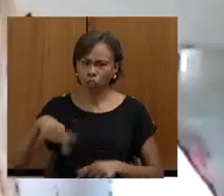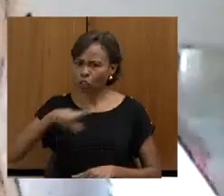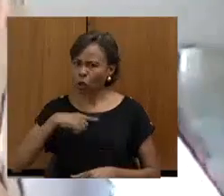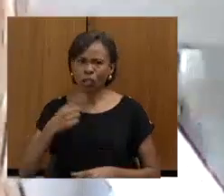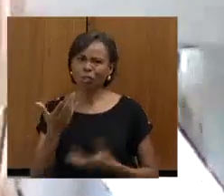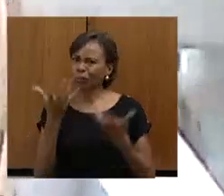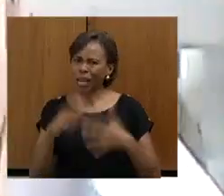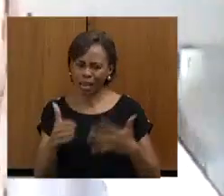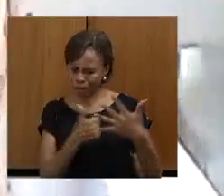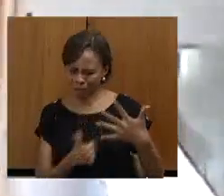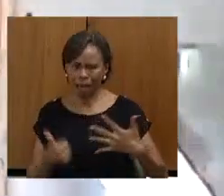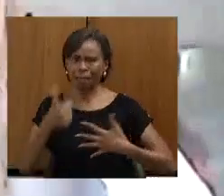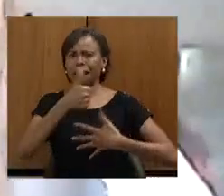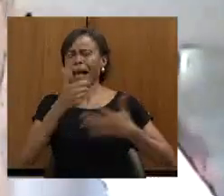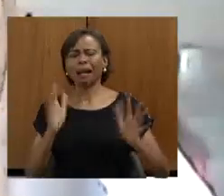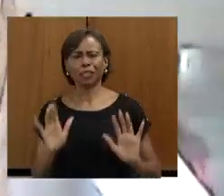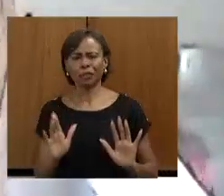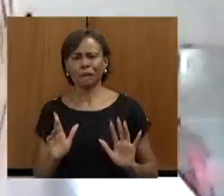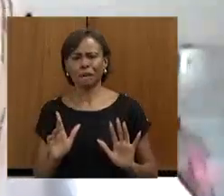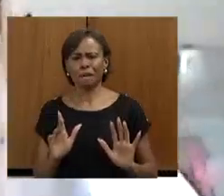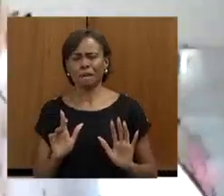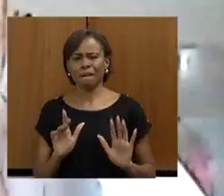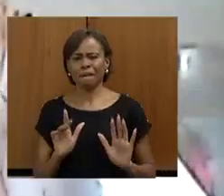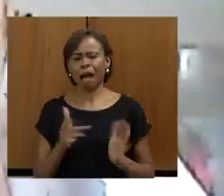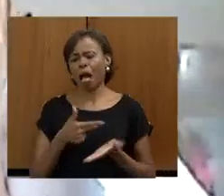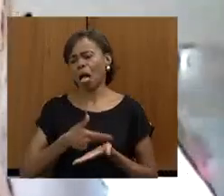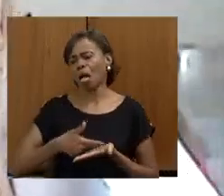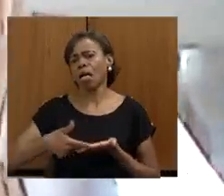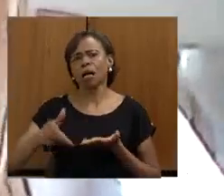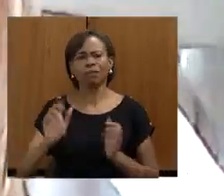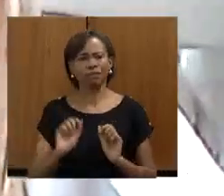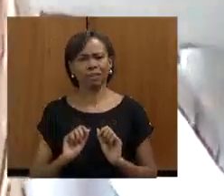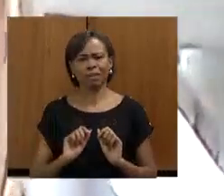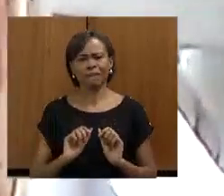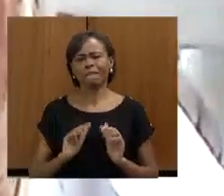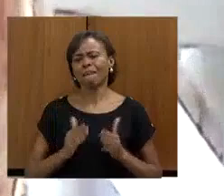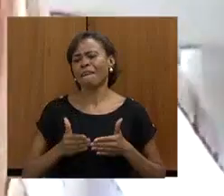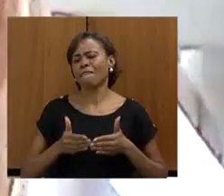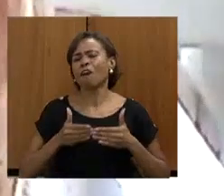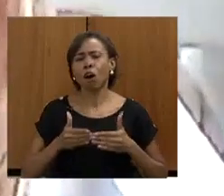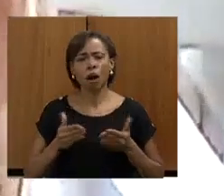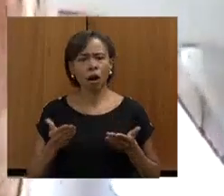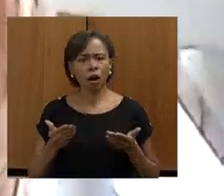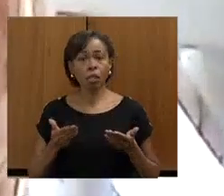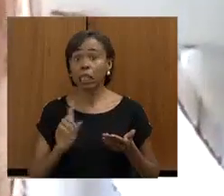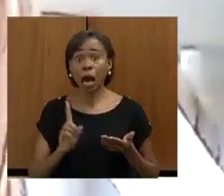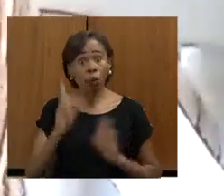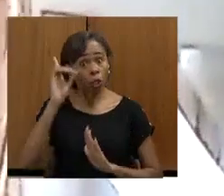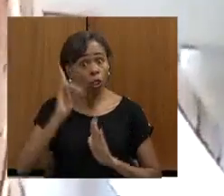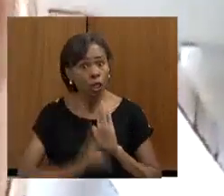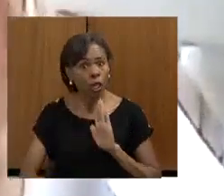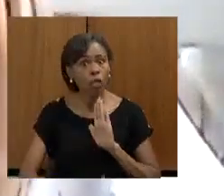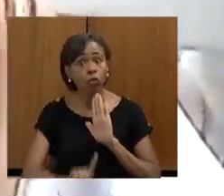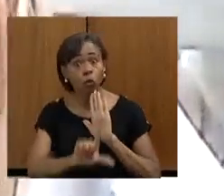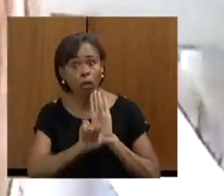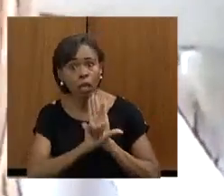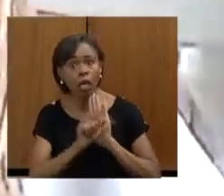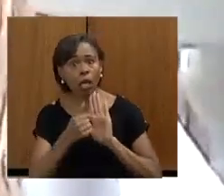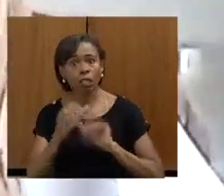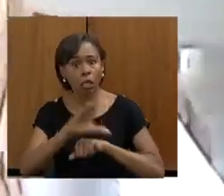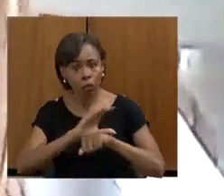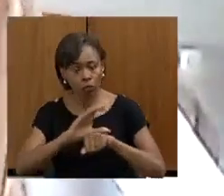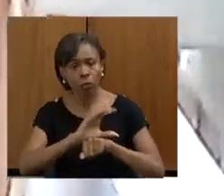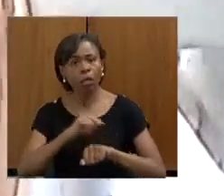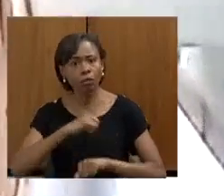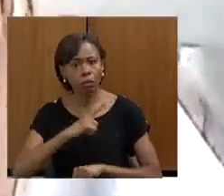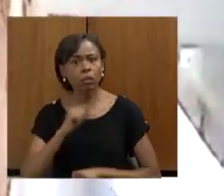não são favores, são direitos. E esses direitos têm que ser garantidos por lei. Estão na Constituição,